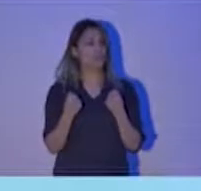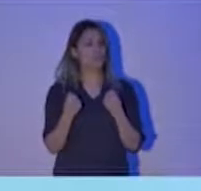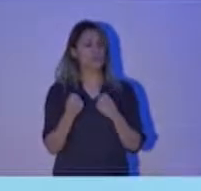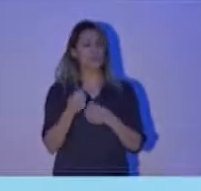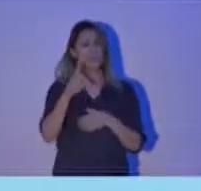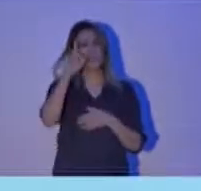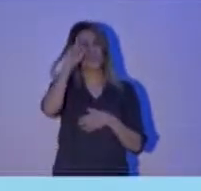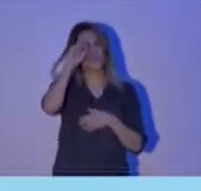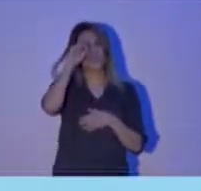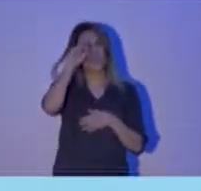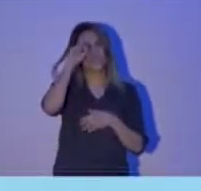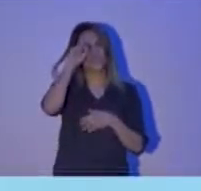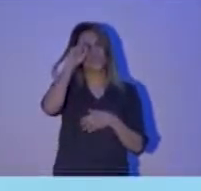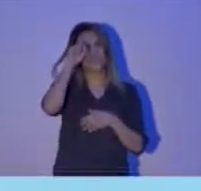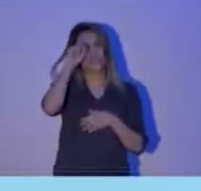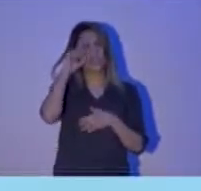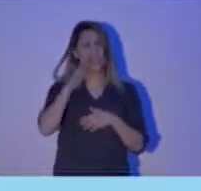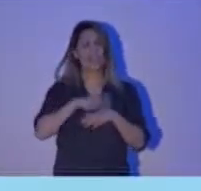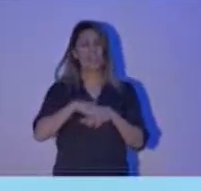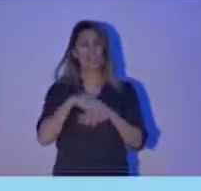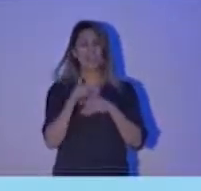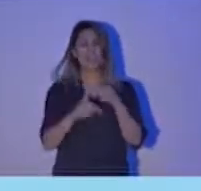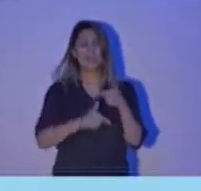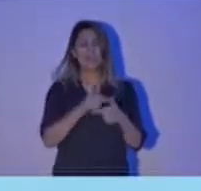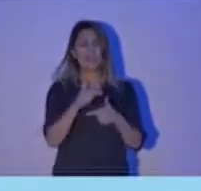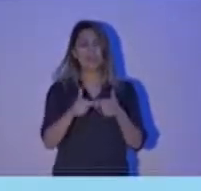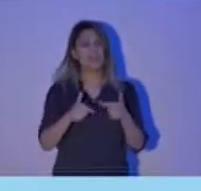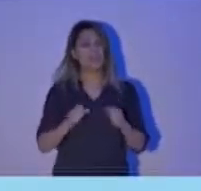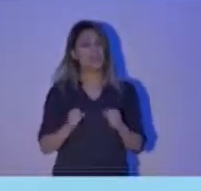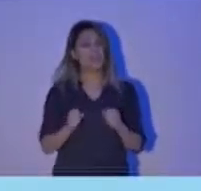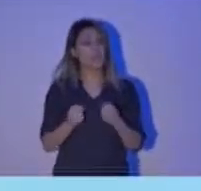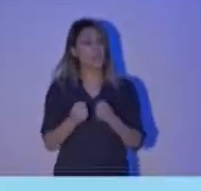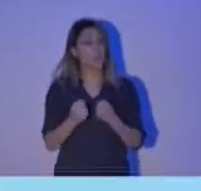dia no que diz respeito à execução desse desafio.